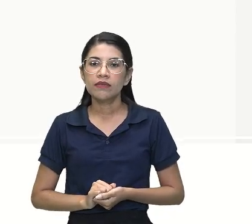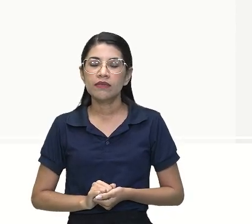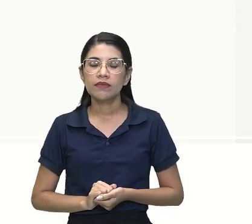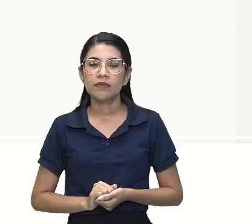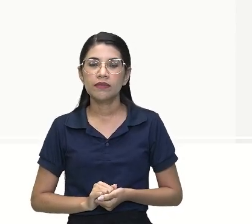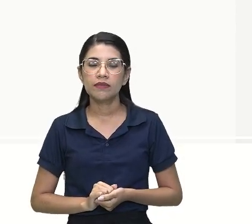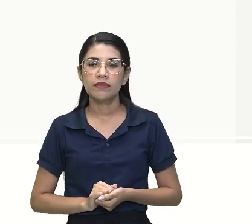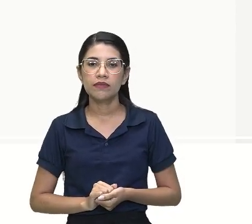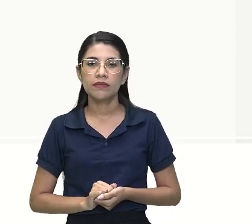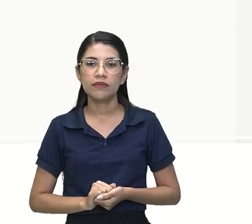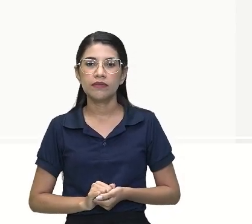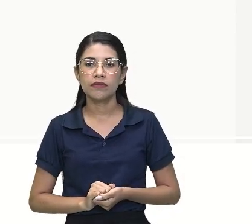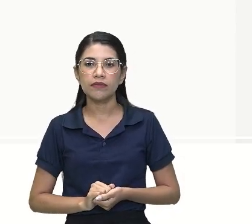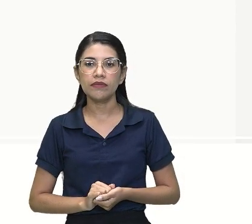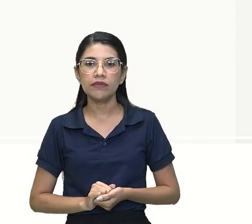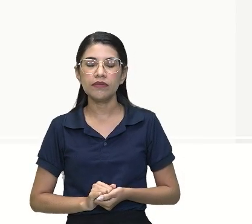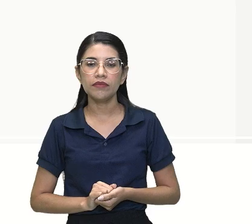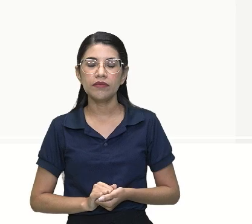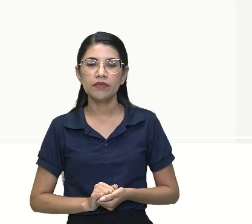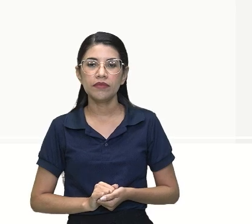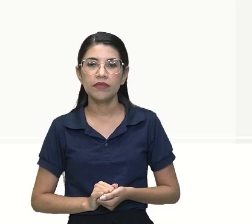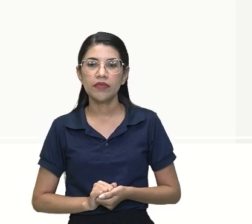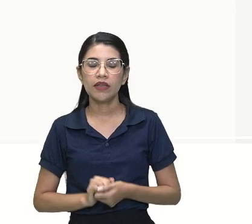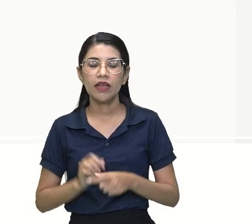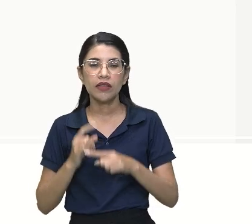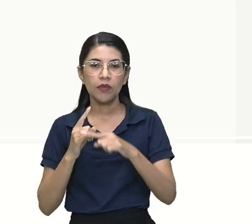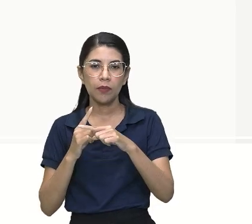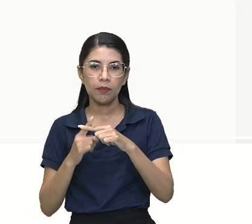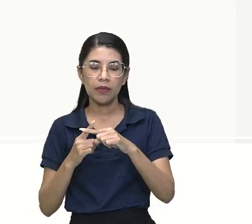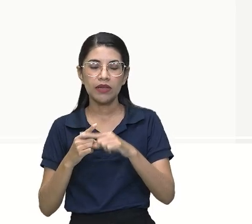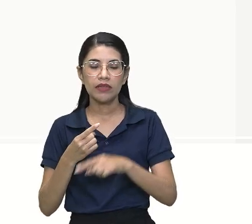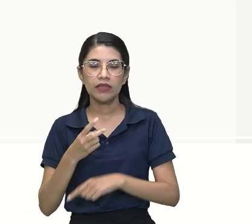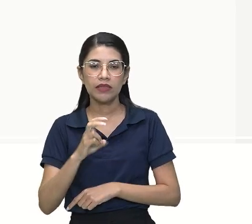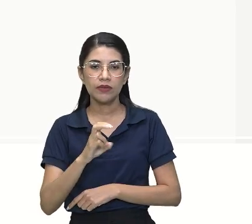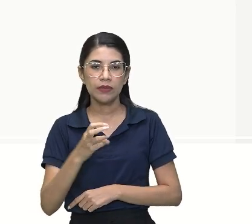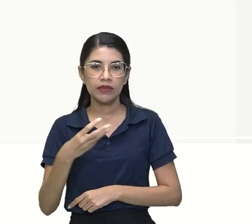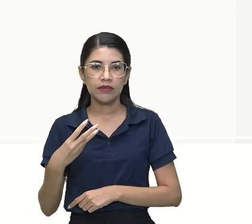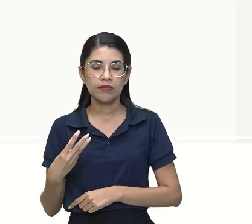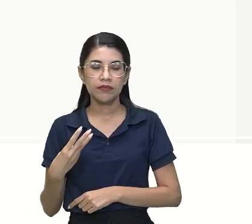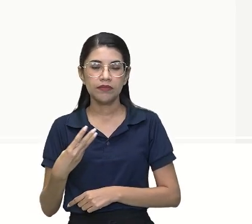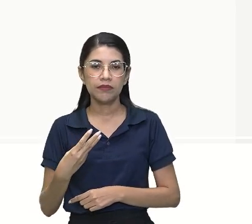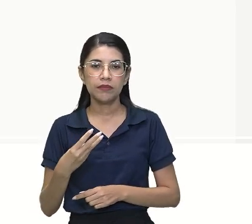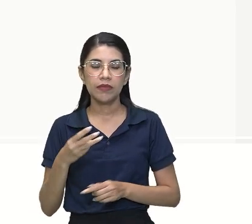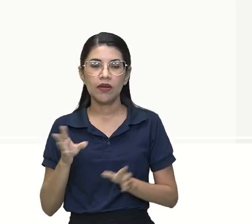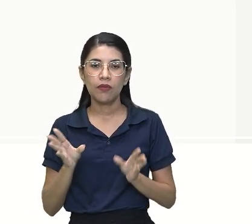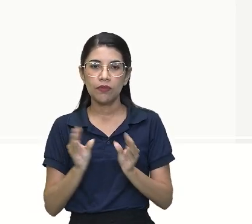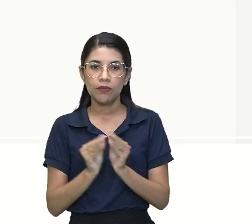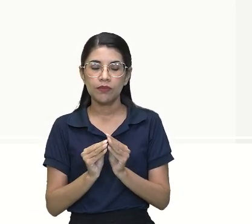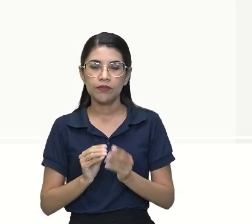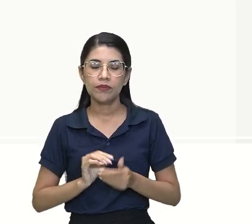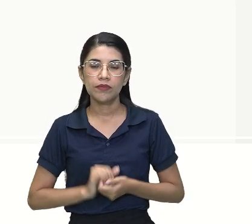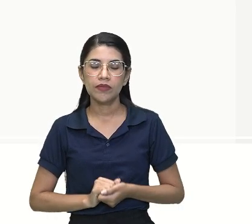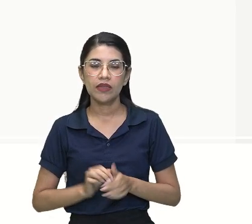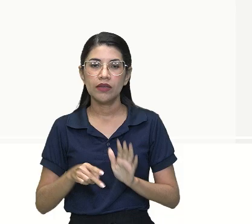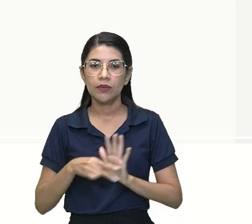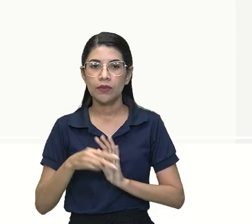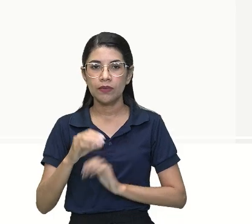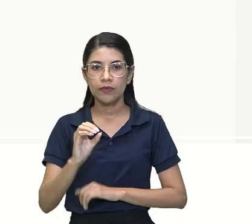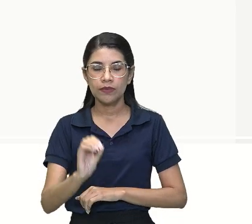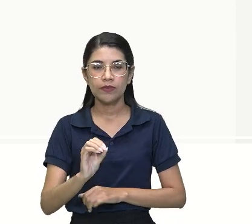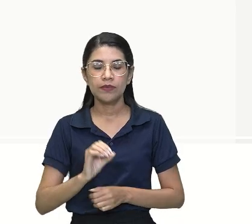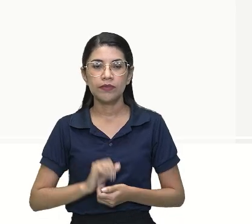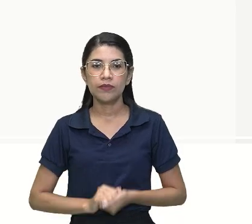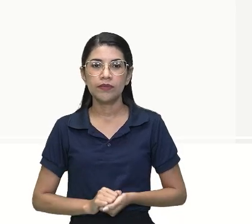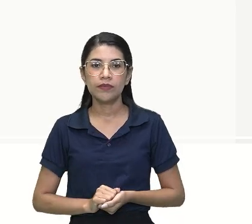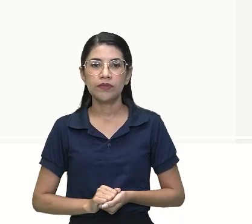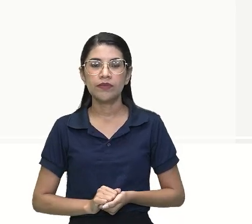a nossa expressão, tá bom? Aí, para fechar, né? Mais 53 igual a zero, tá? Então,